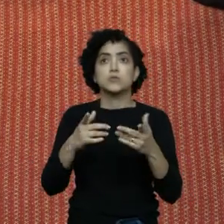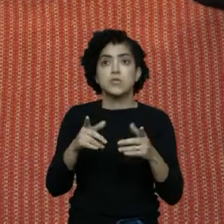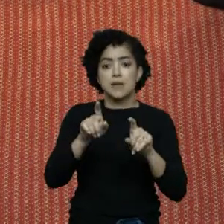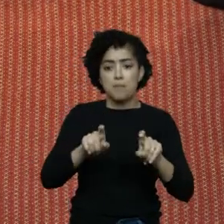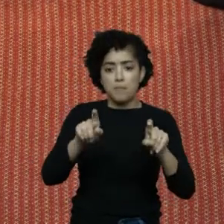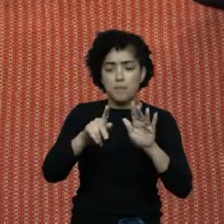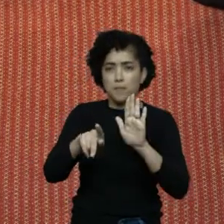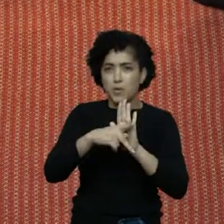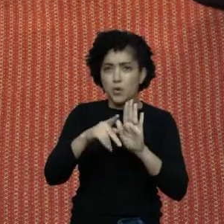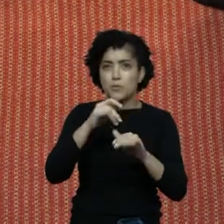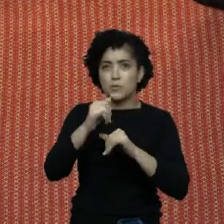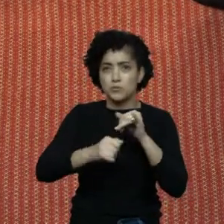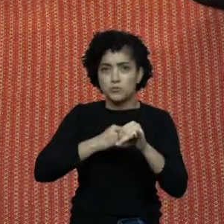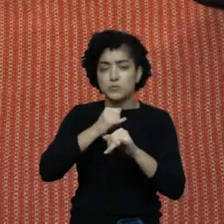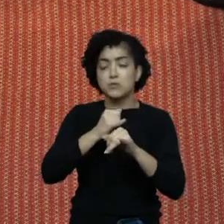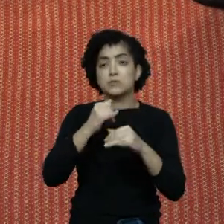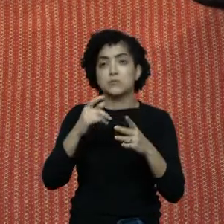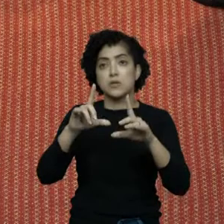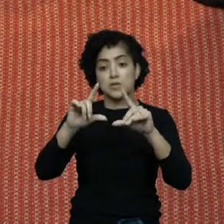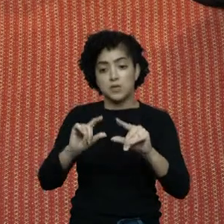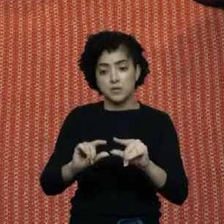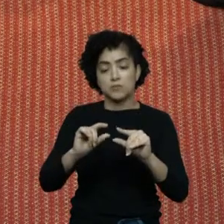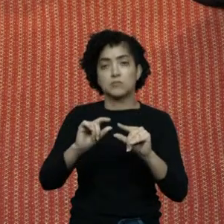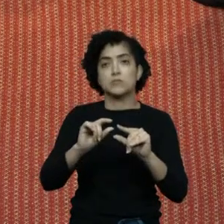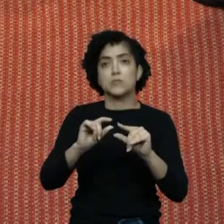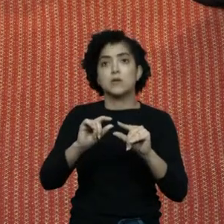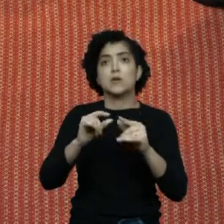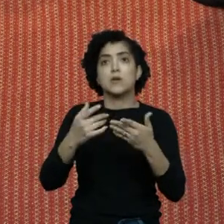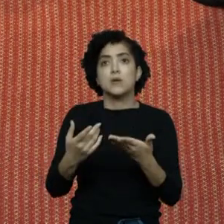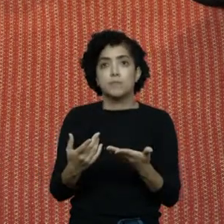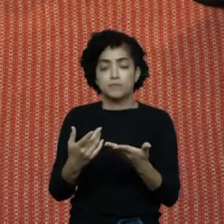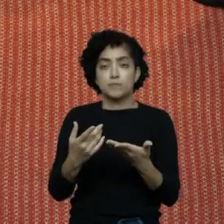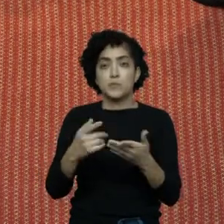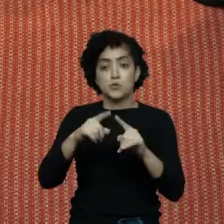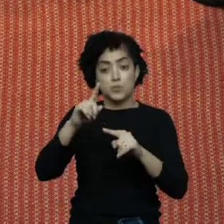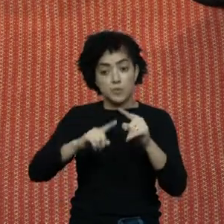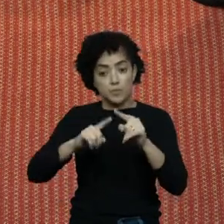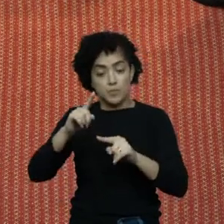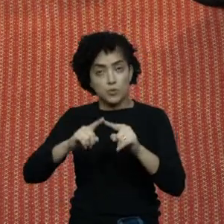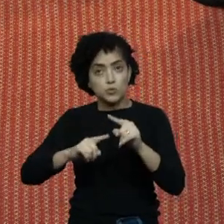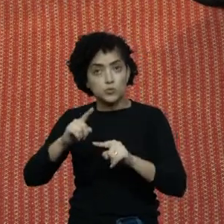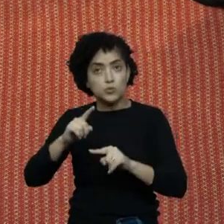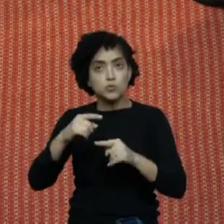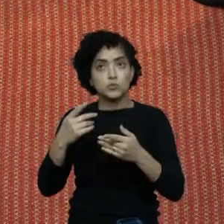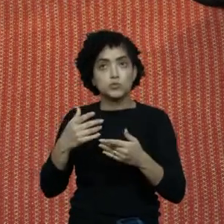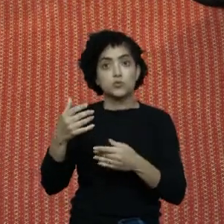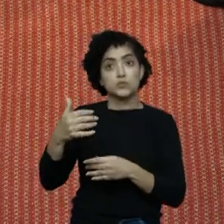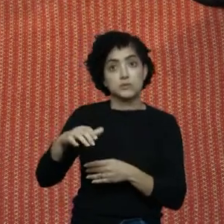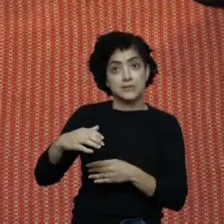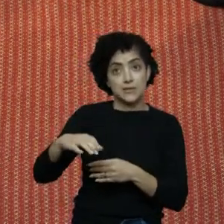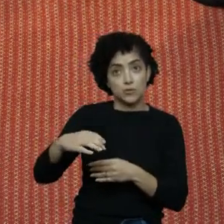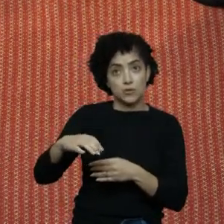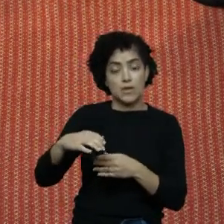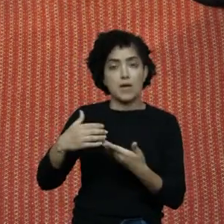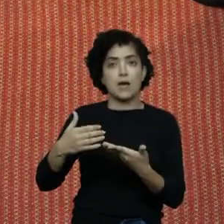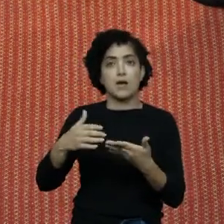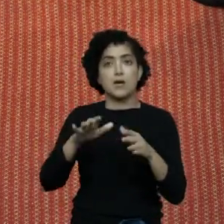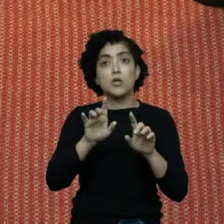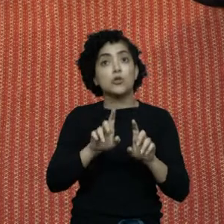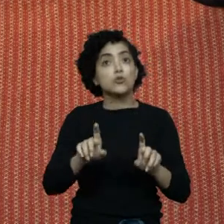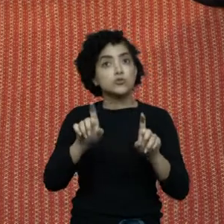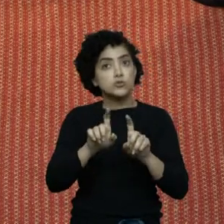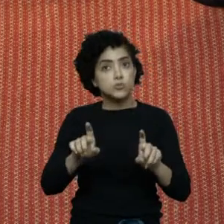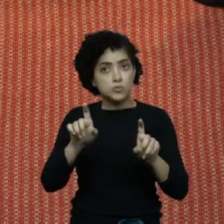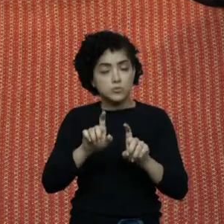governo federal reduziu Vinte por cento de Imposto de importação sobre produtos de bens de Capital como celulares notebook processadores o